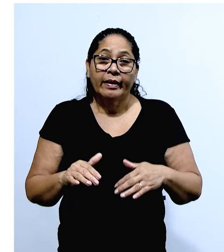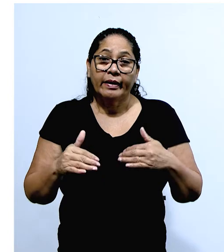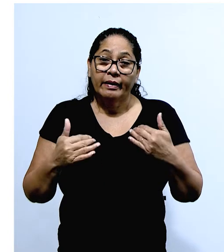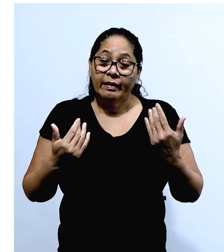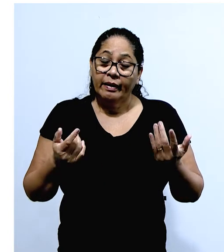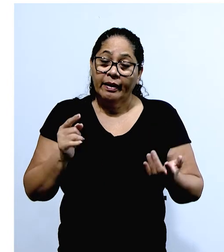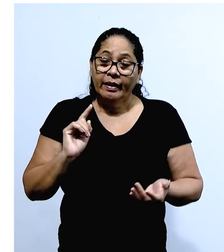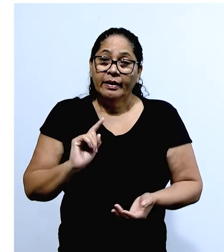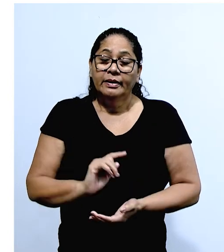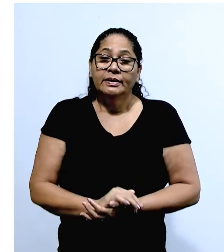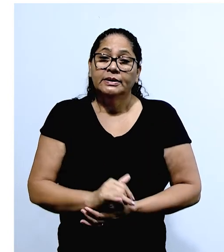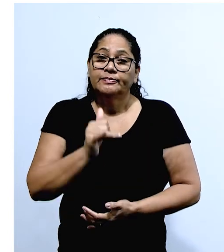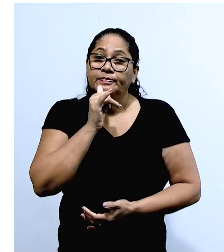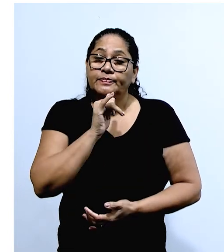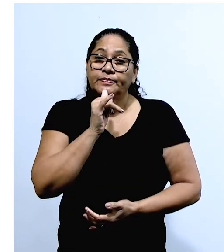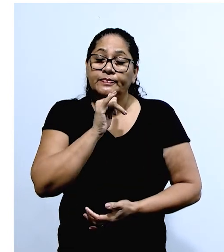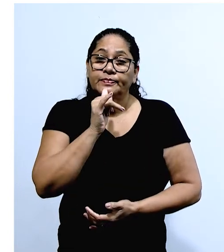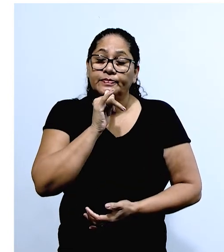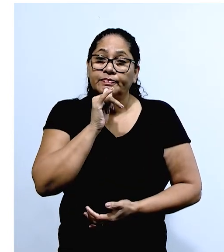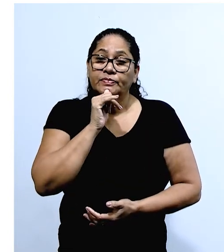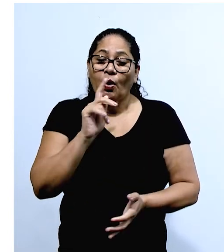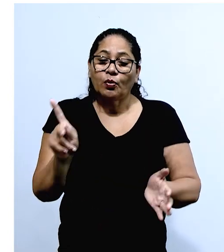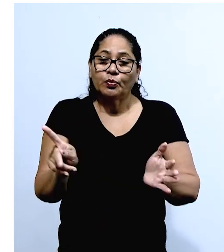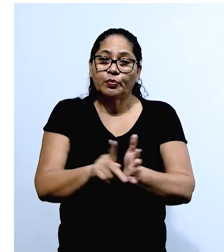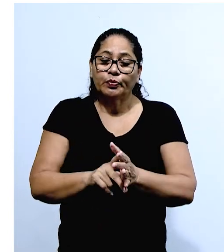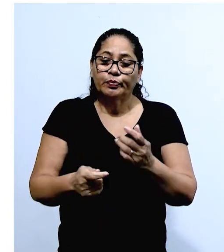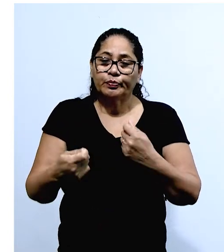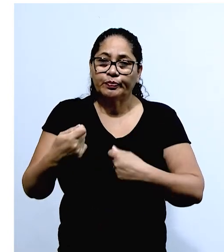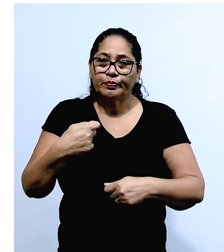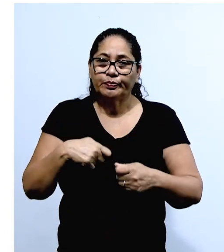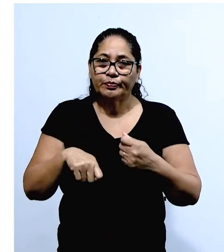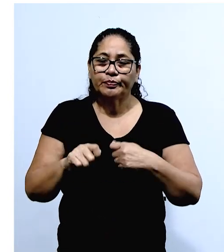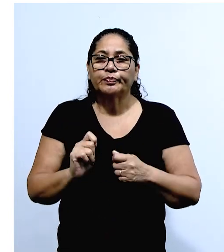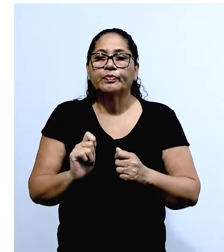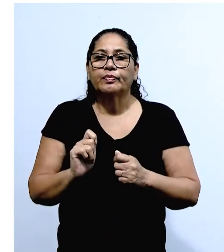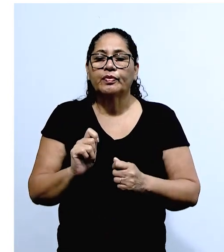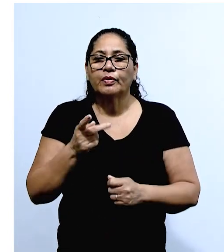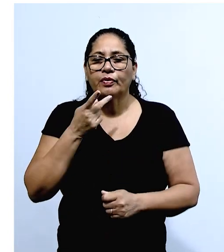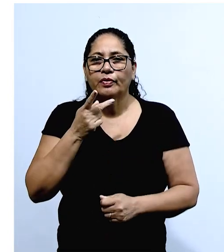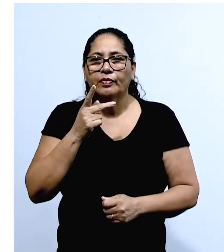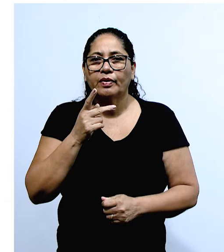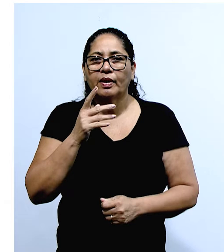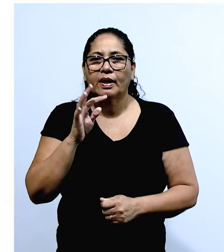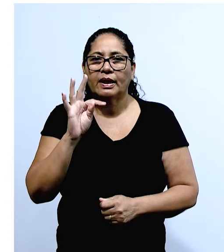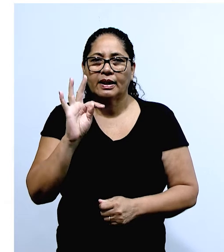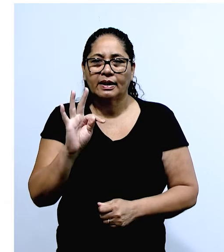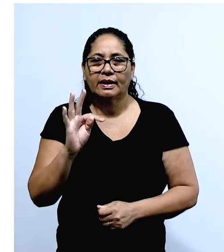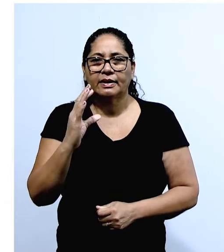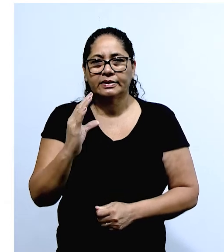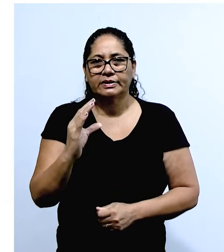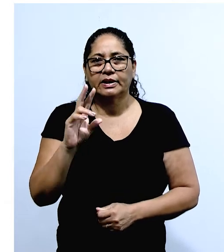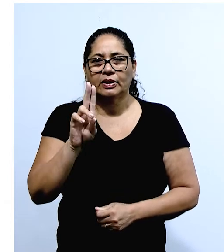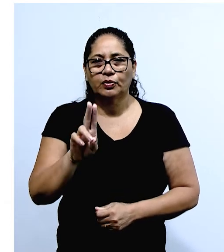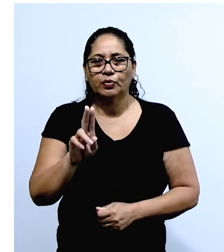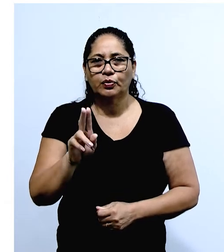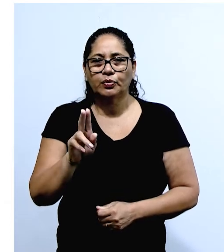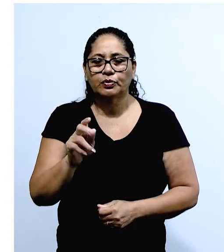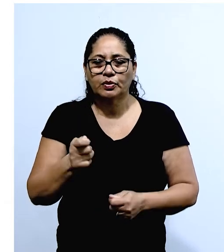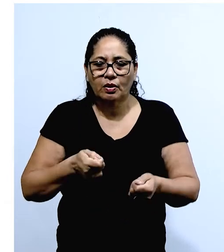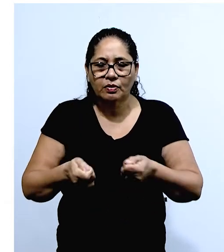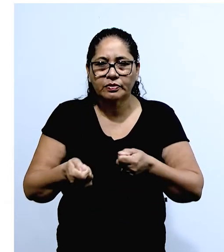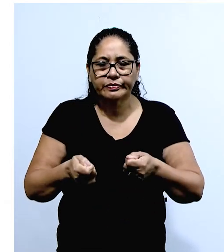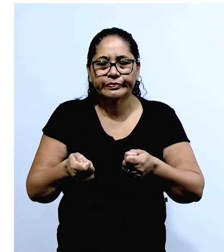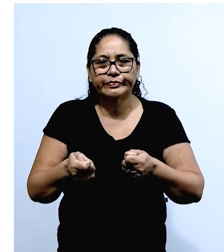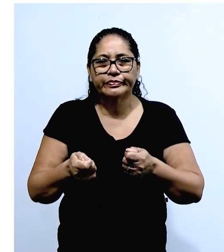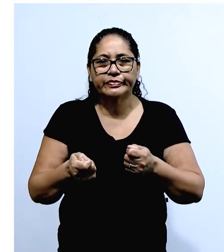Aí aqui nós temos o exemplo, né, do próprio negócio, como eu falei para vocês agora há pouco, né, do TCU, né, que é o controle externo